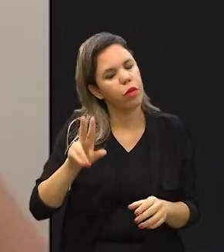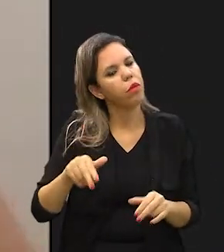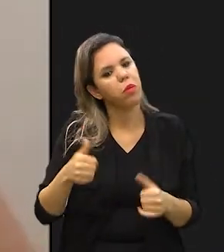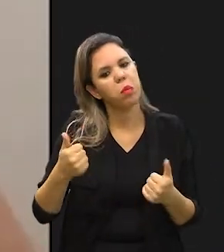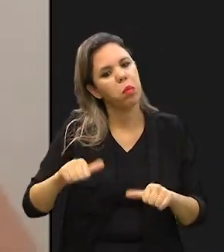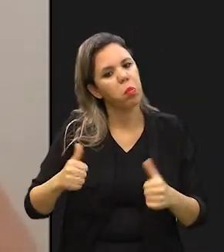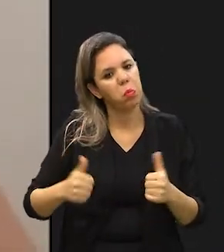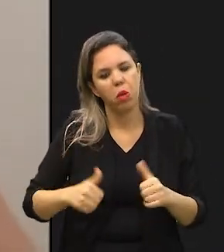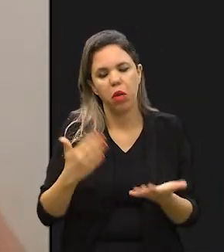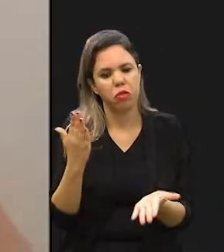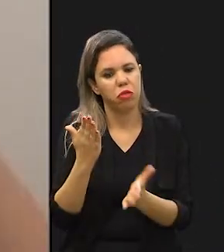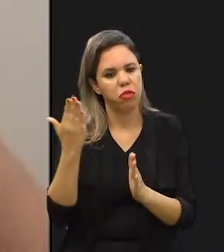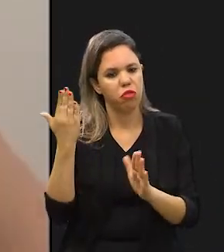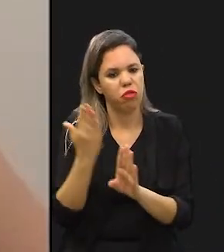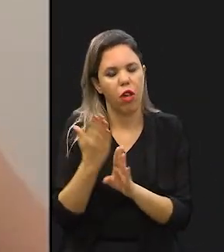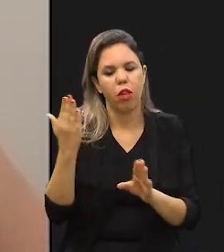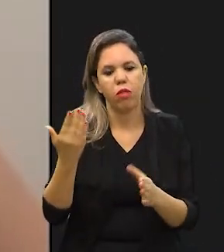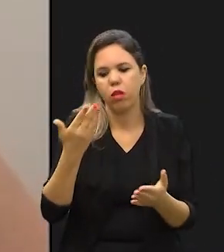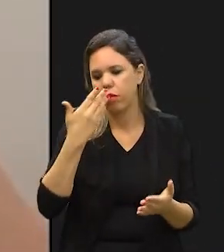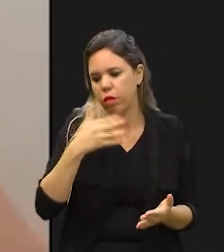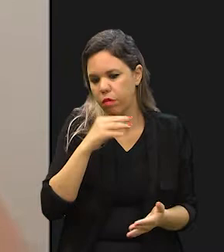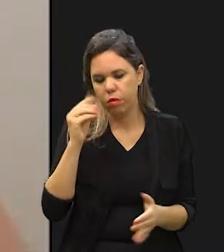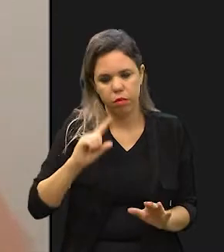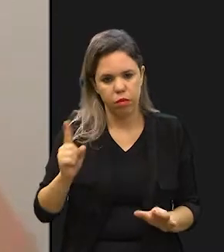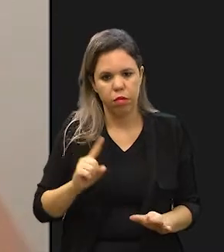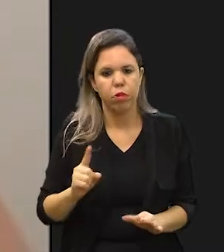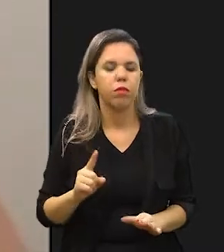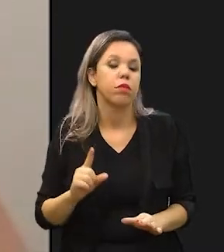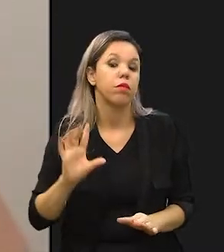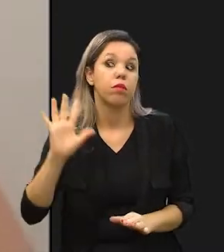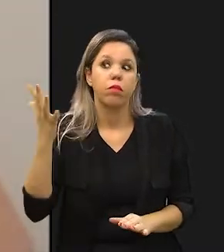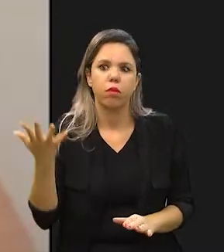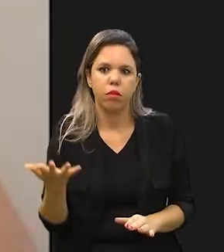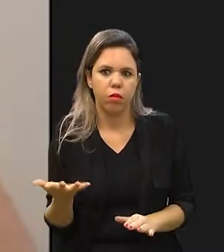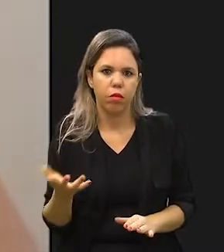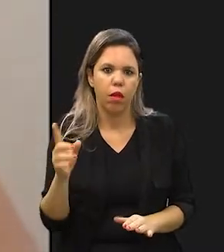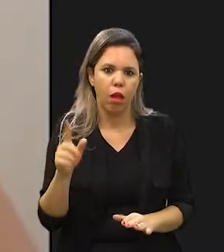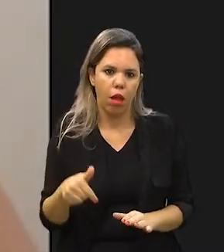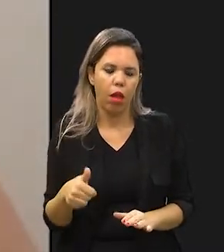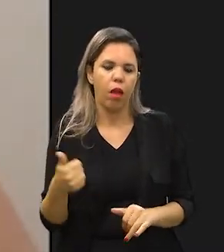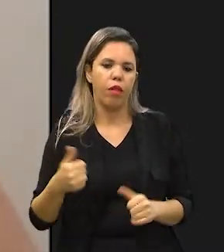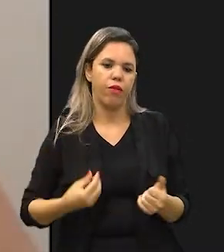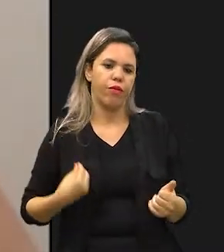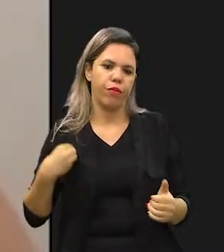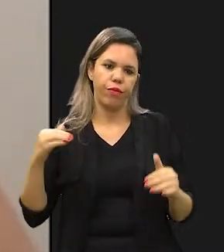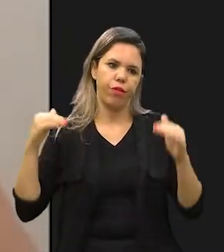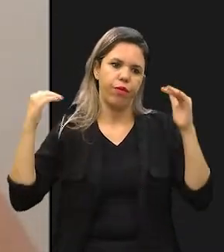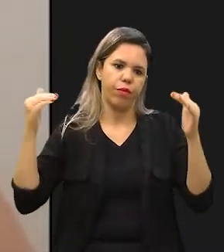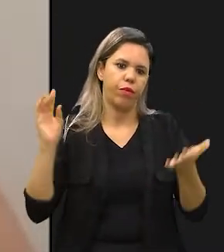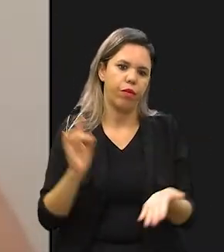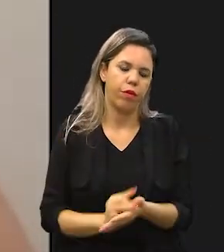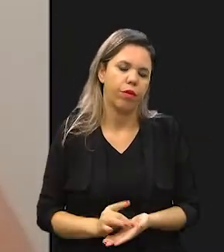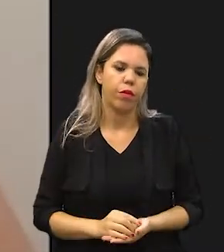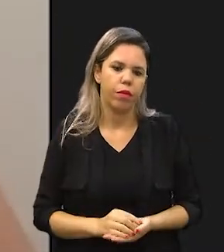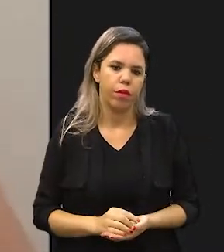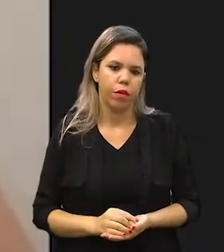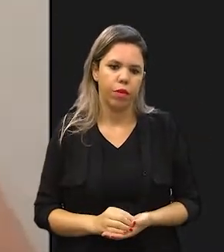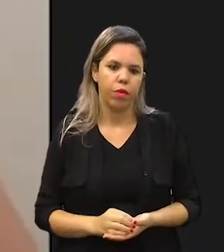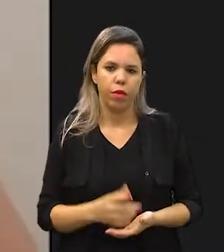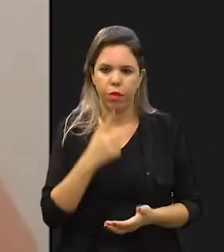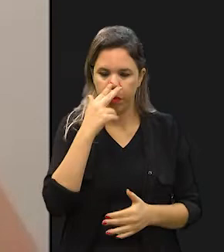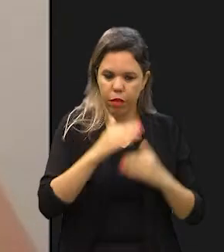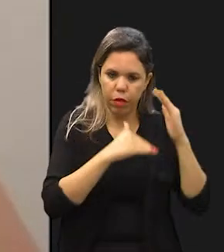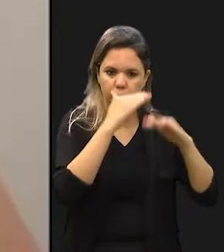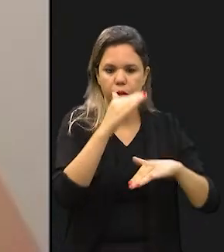foi diagnosticado na infância, na adolescência, mas que de repente é diagnosticado na vida adulta e realmente aparenta